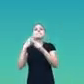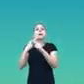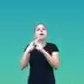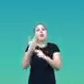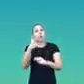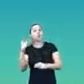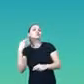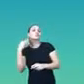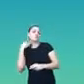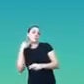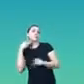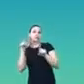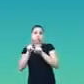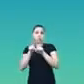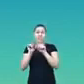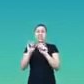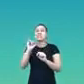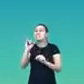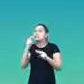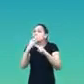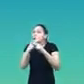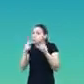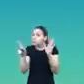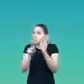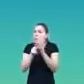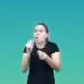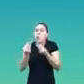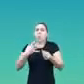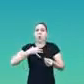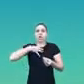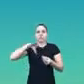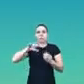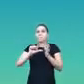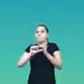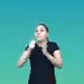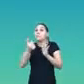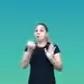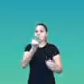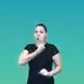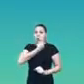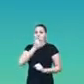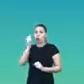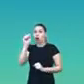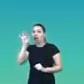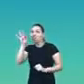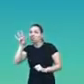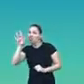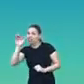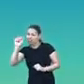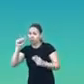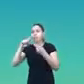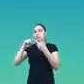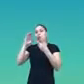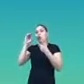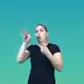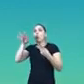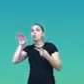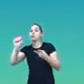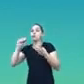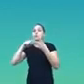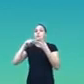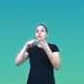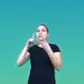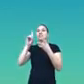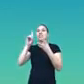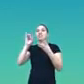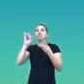ou em outro banco. Se for para uma conta na Caixa, você vai fazer assim. Primeiro digite o número da agência, depois o número da conta